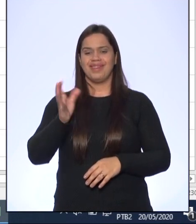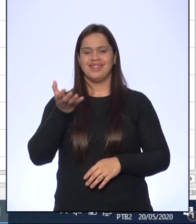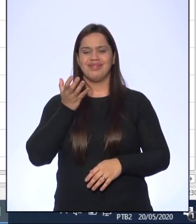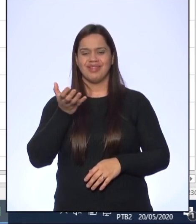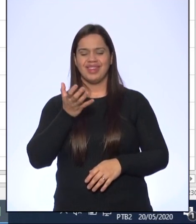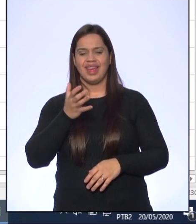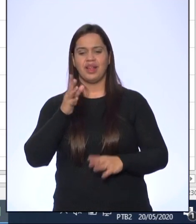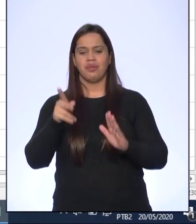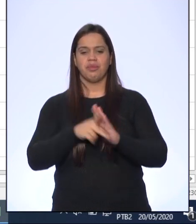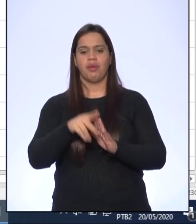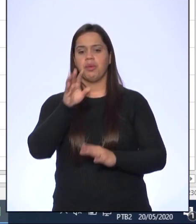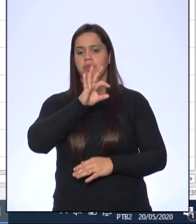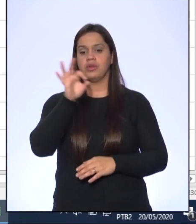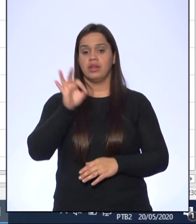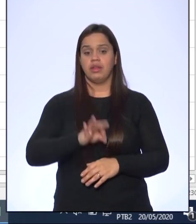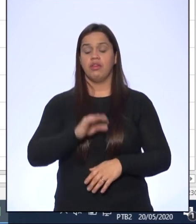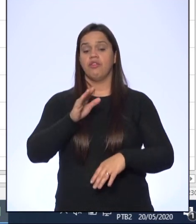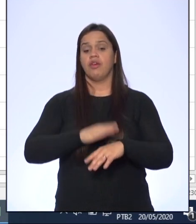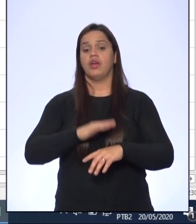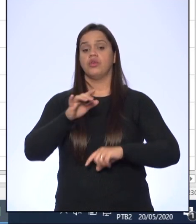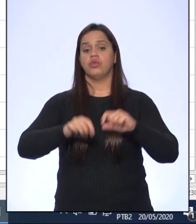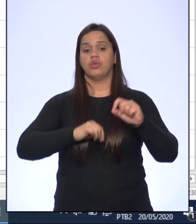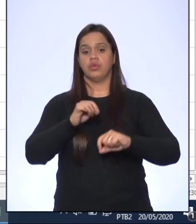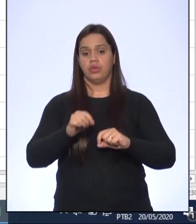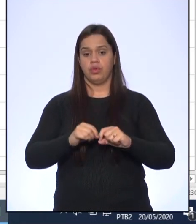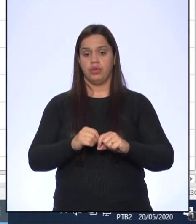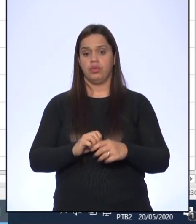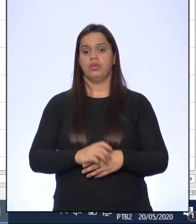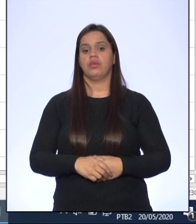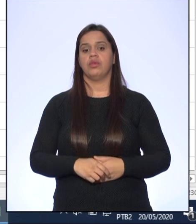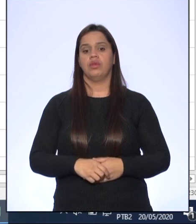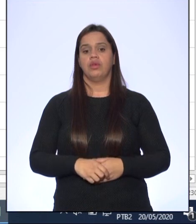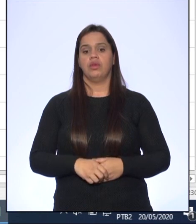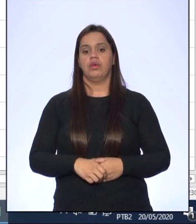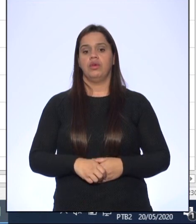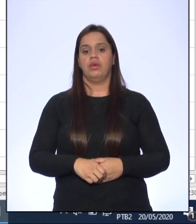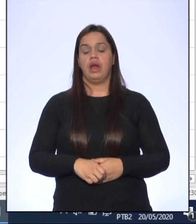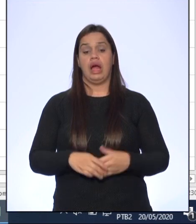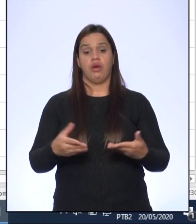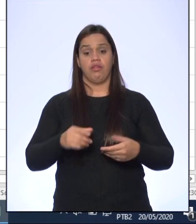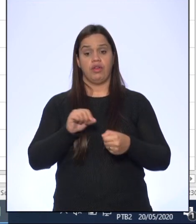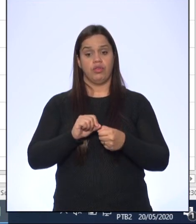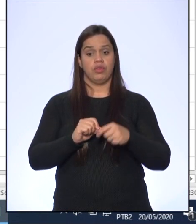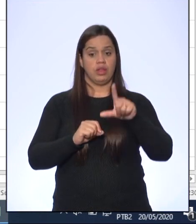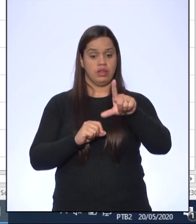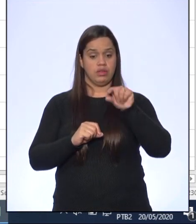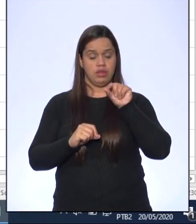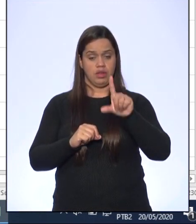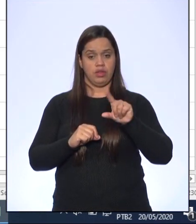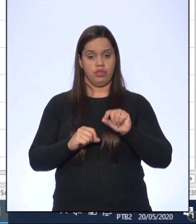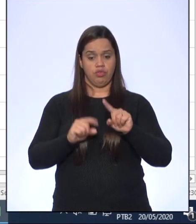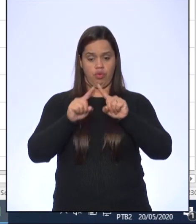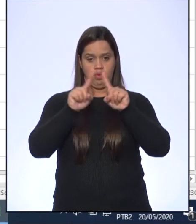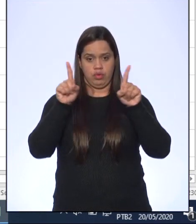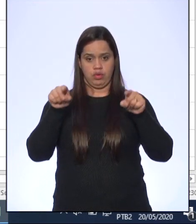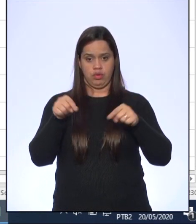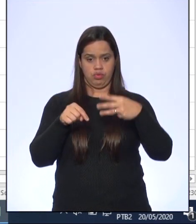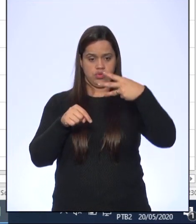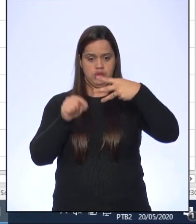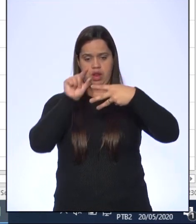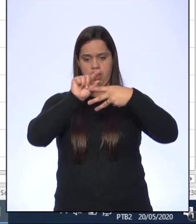né? O que que eu faço? Seleciono tudo, lembra disso? Ó? Faço uma